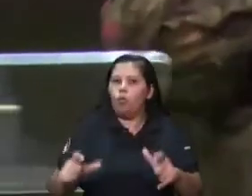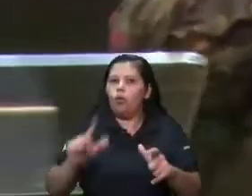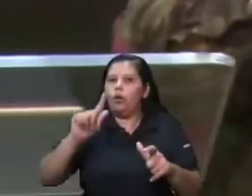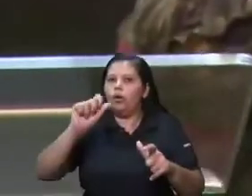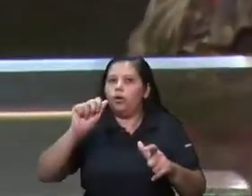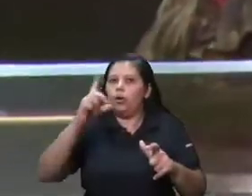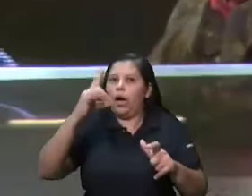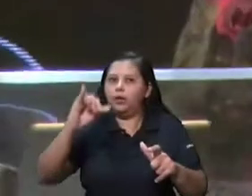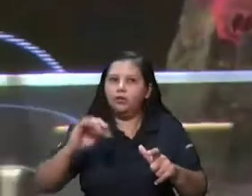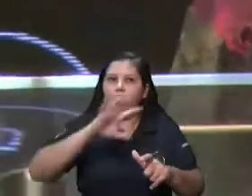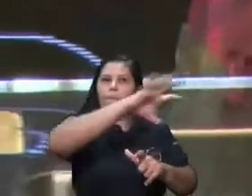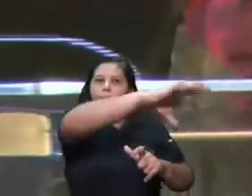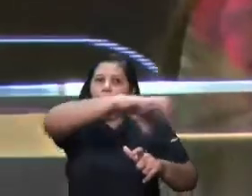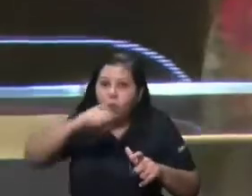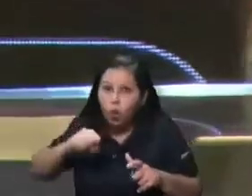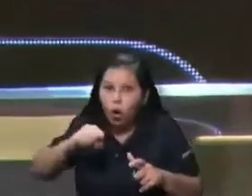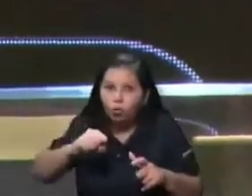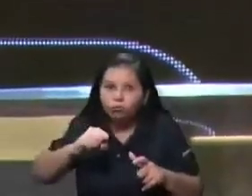frente.